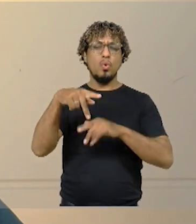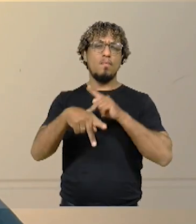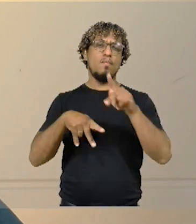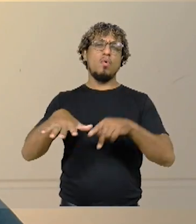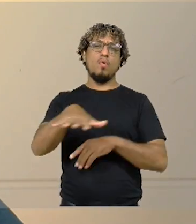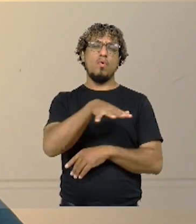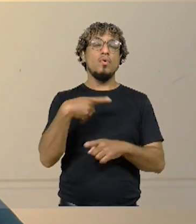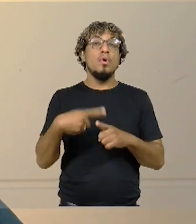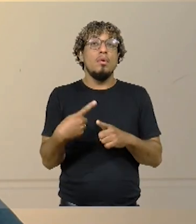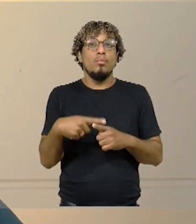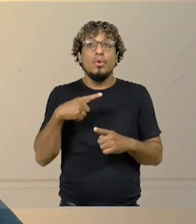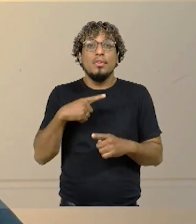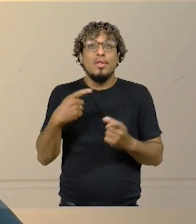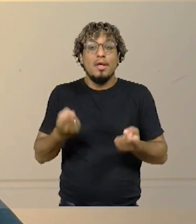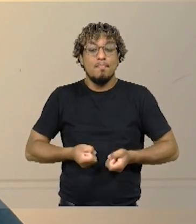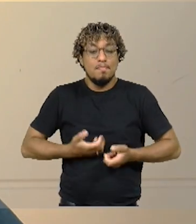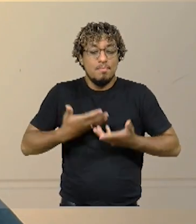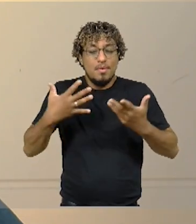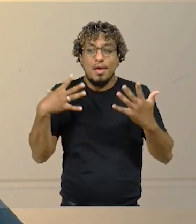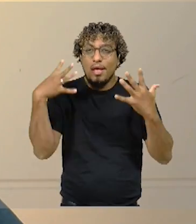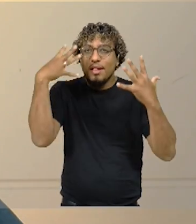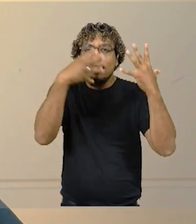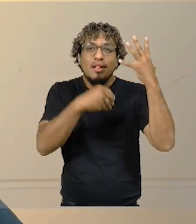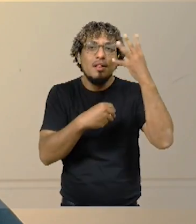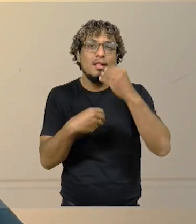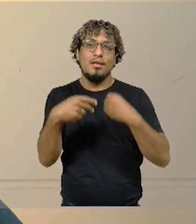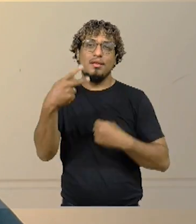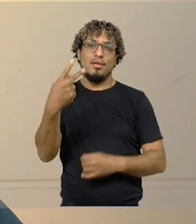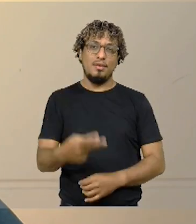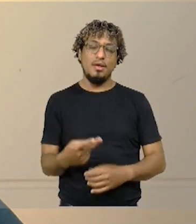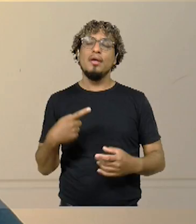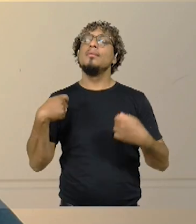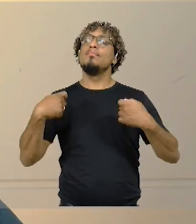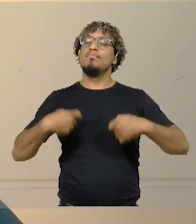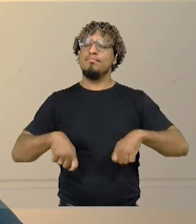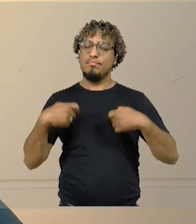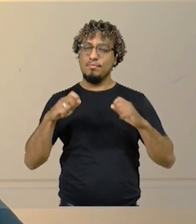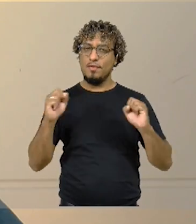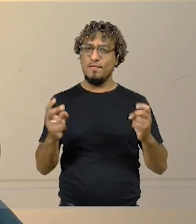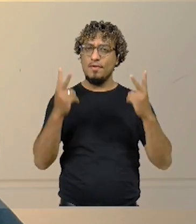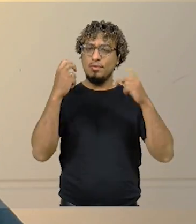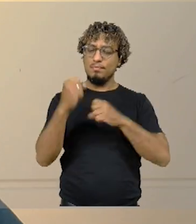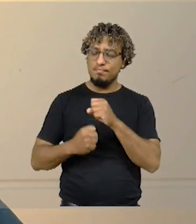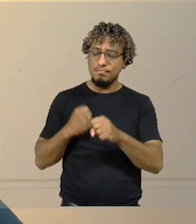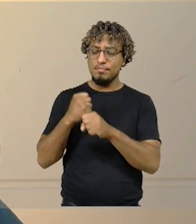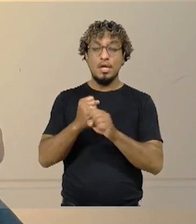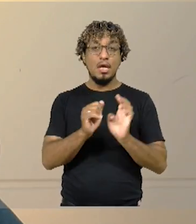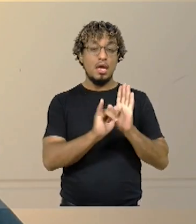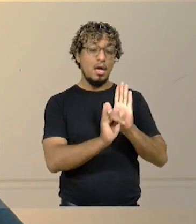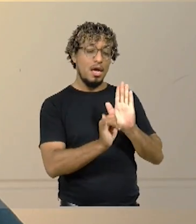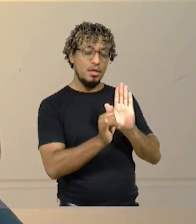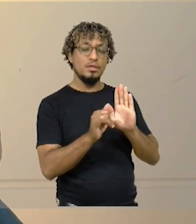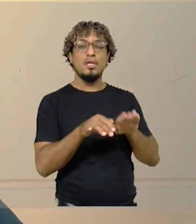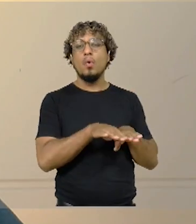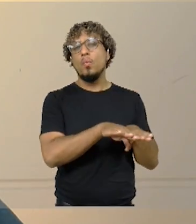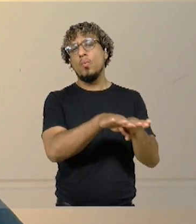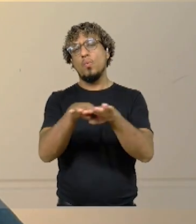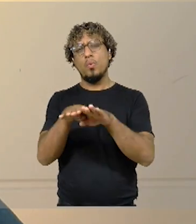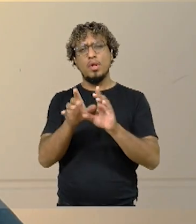deixar ele de lado. Essa também a questão dos editais, como é que vai ser feito isso, para então, valorizar esse artista? A cultura precisa